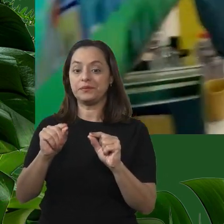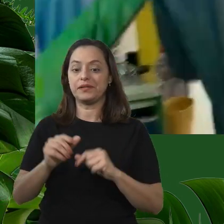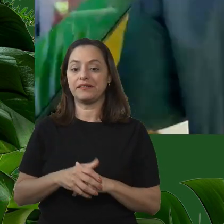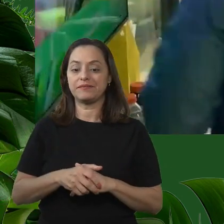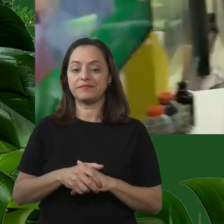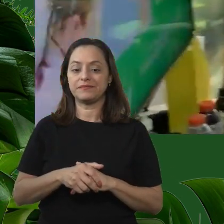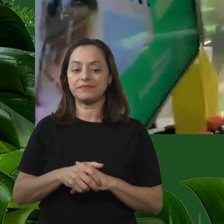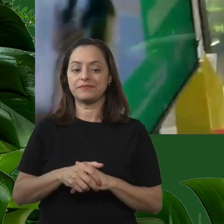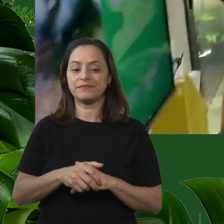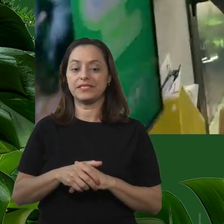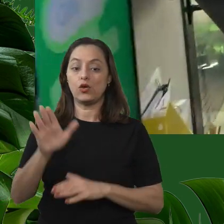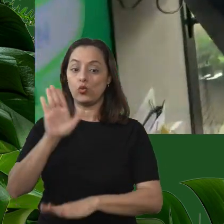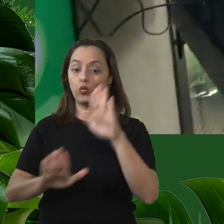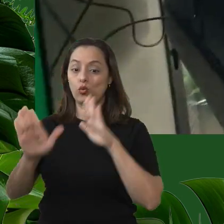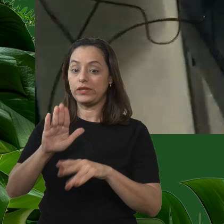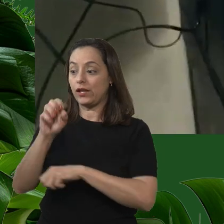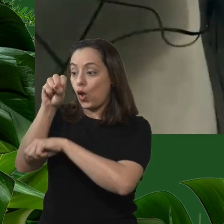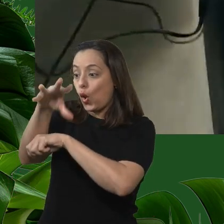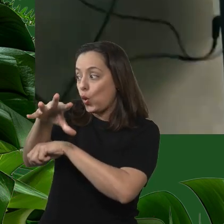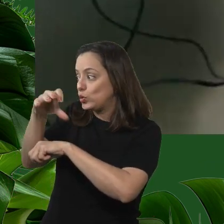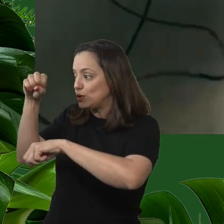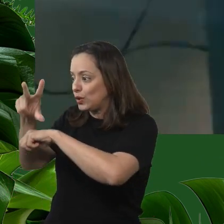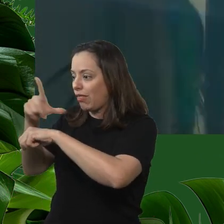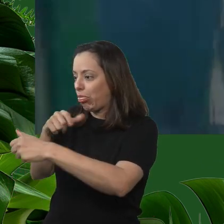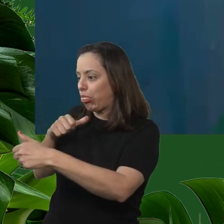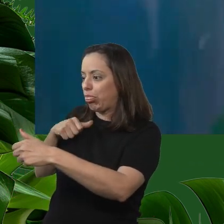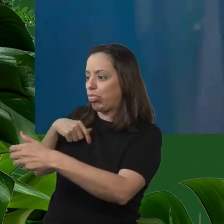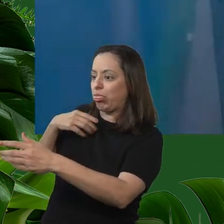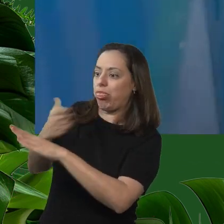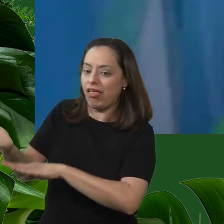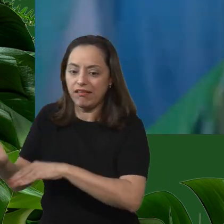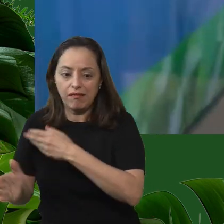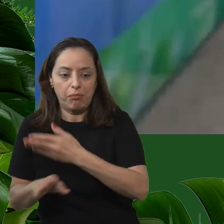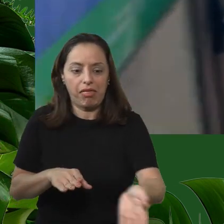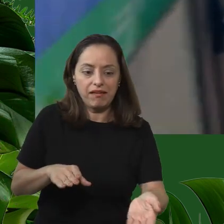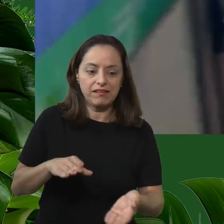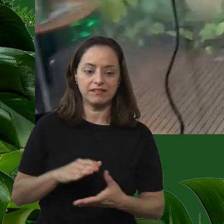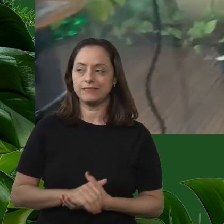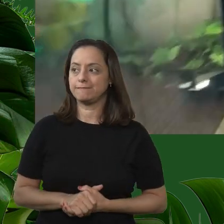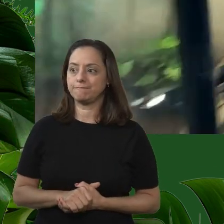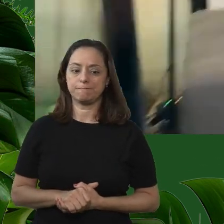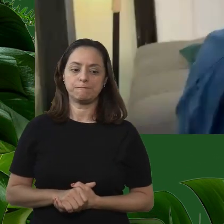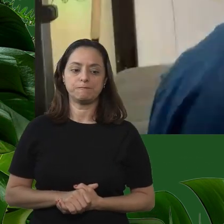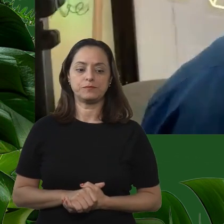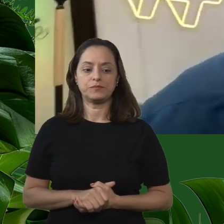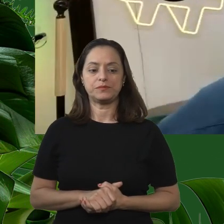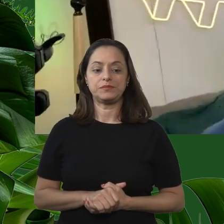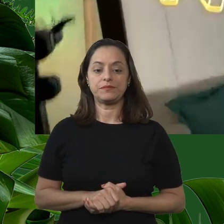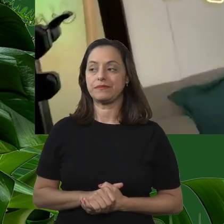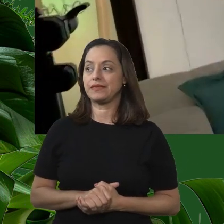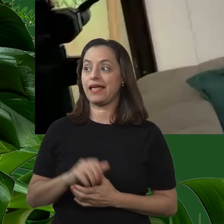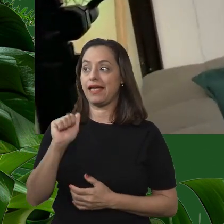Tenho que tomar muito cuidado para não bater em nenhuma luz, em nenhuma cadeira e não estragar a live de vocês. Inclusive a Ana que tá com a câmera